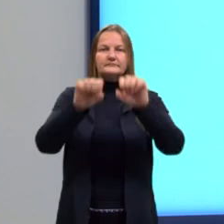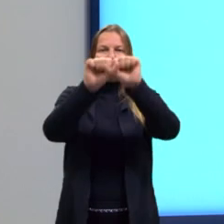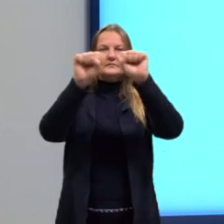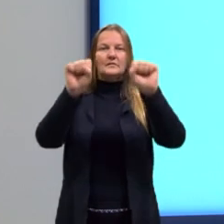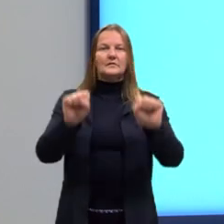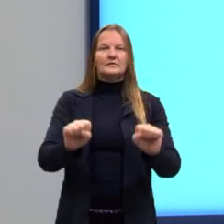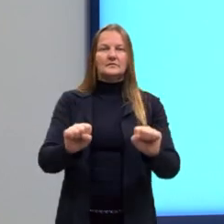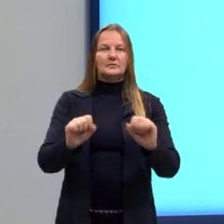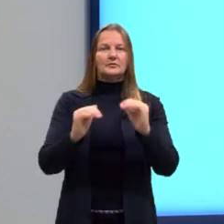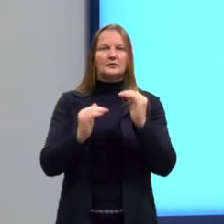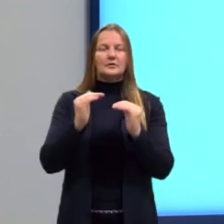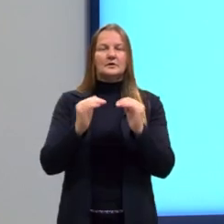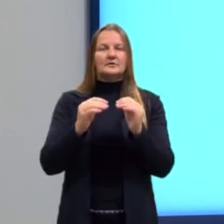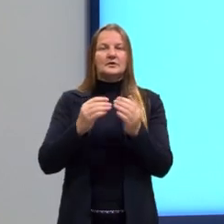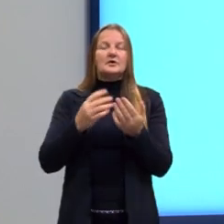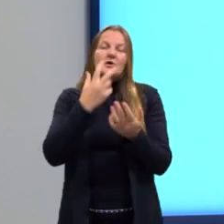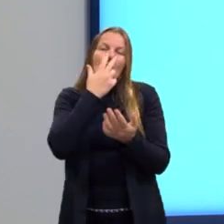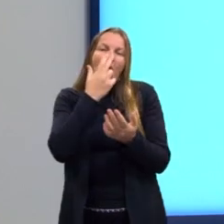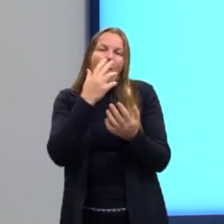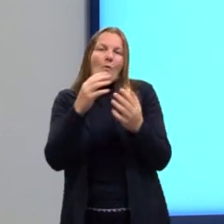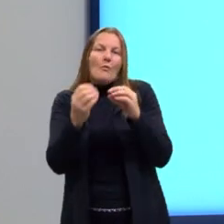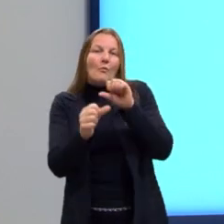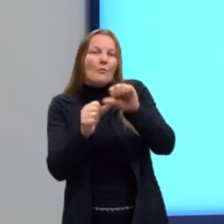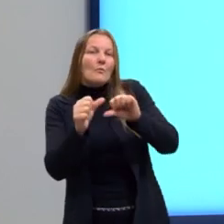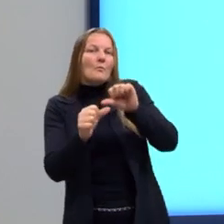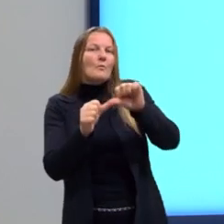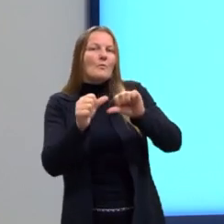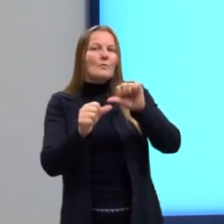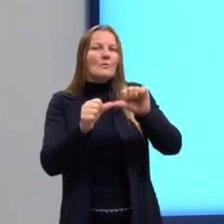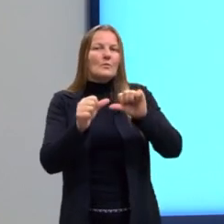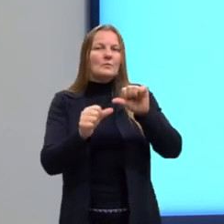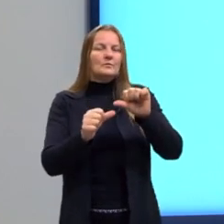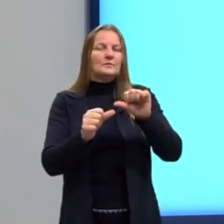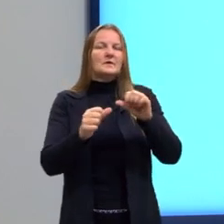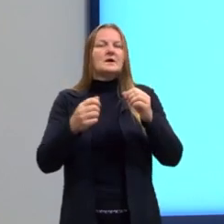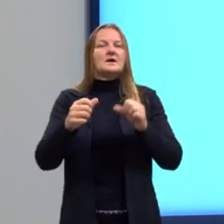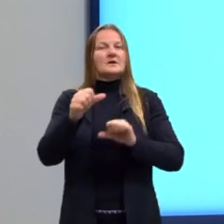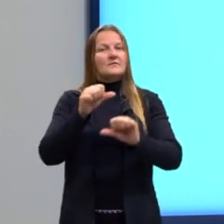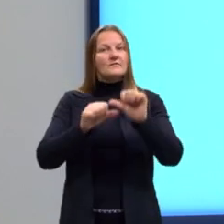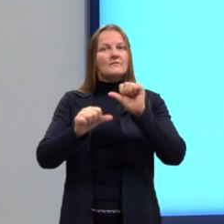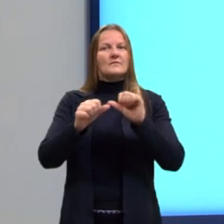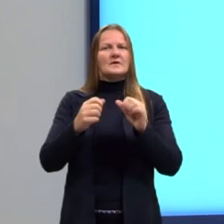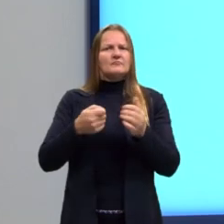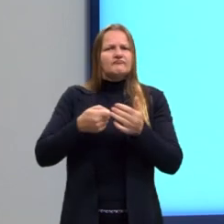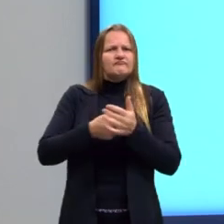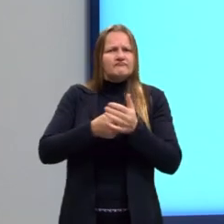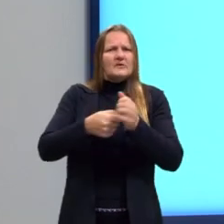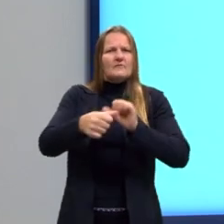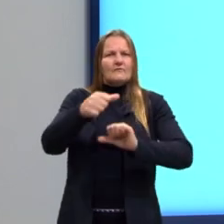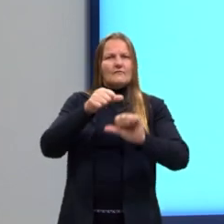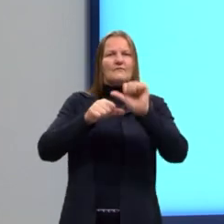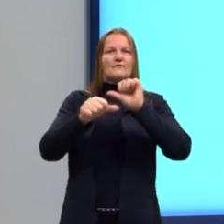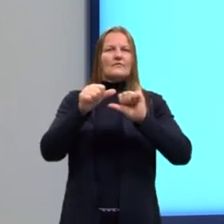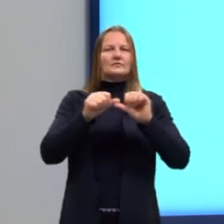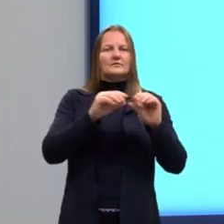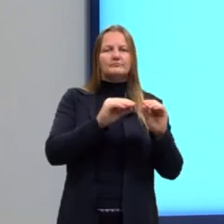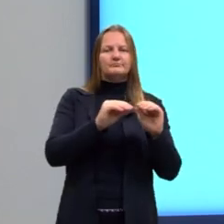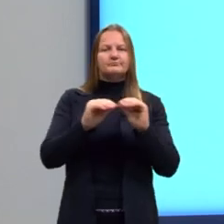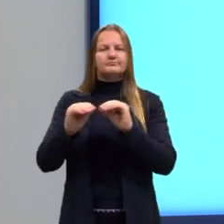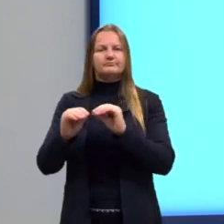sistema em equilíbrio for perturbado Ou seja que ocorre essas modificações esse será